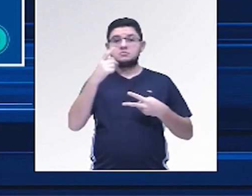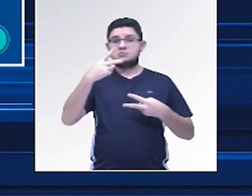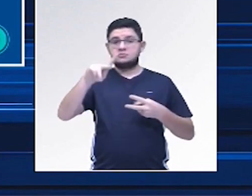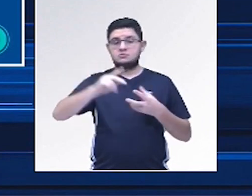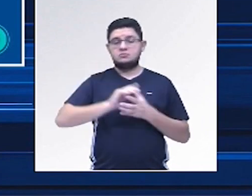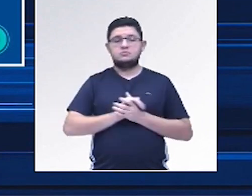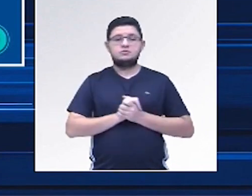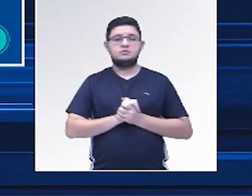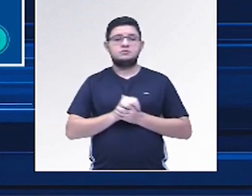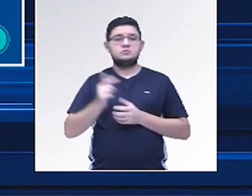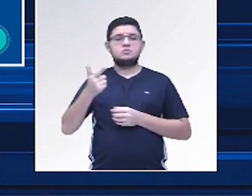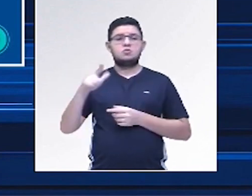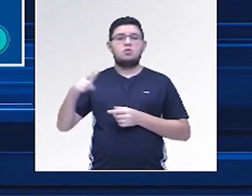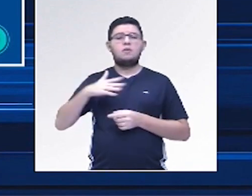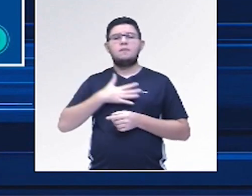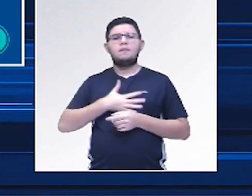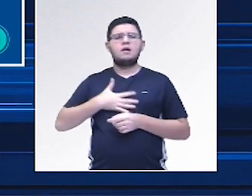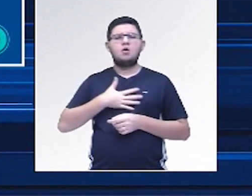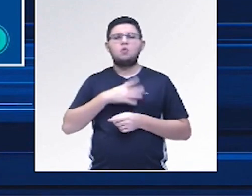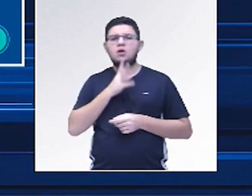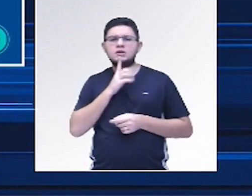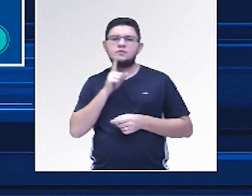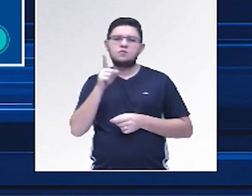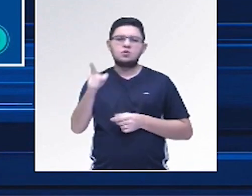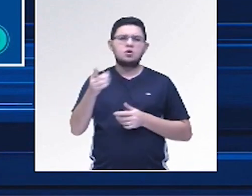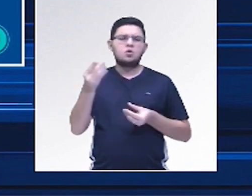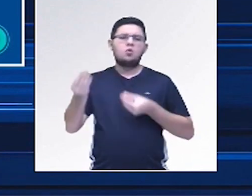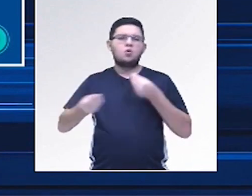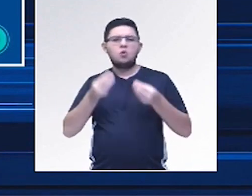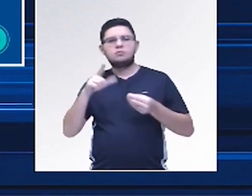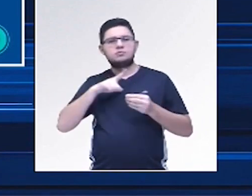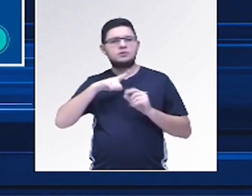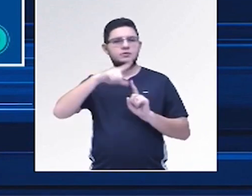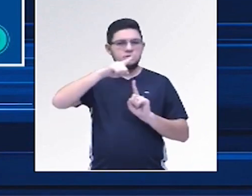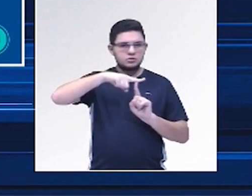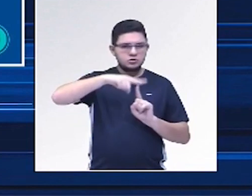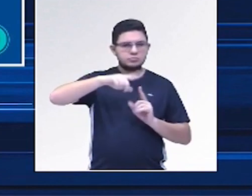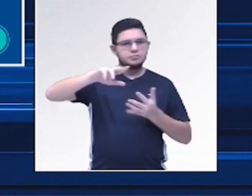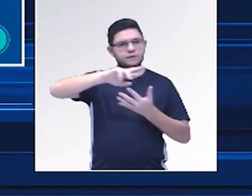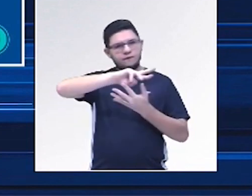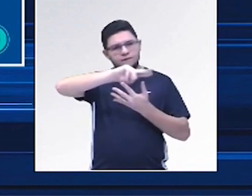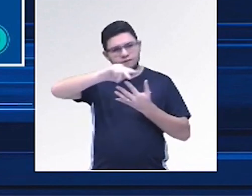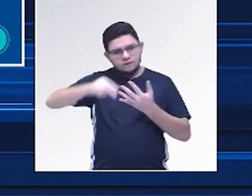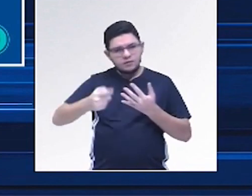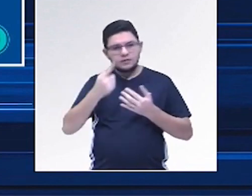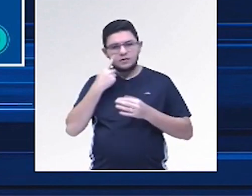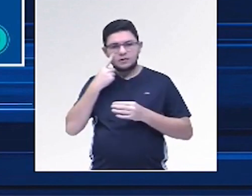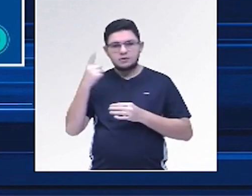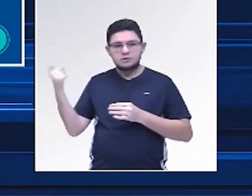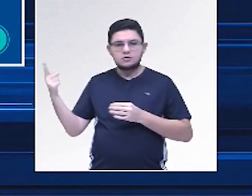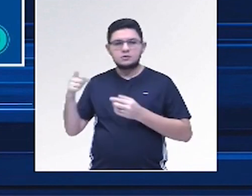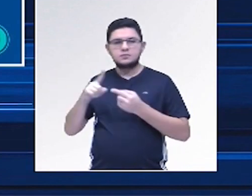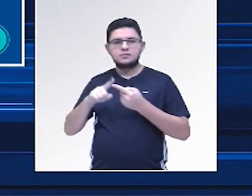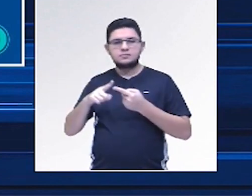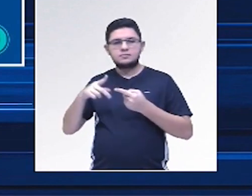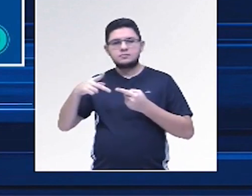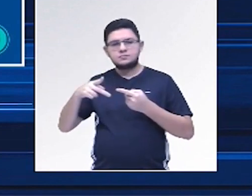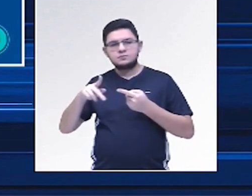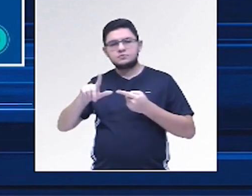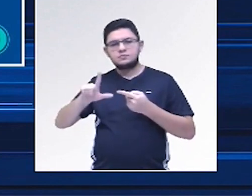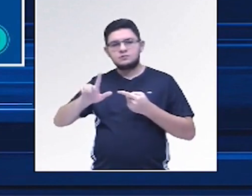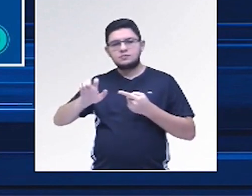cartela. Então tá tudo juntinho aí, tá? Please to meet you. Nice to meet